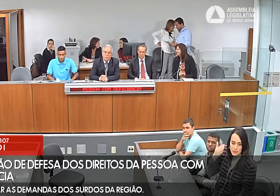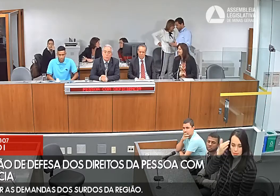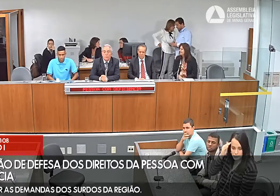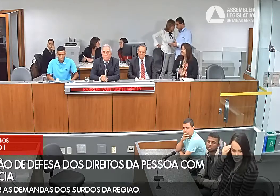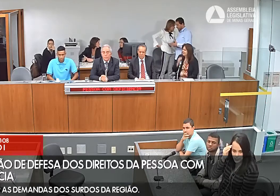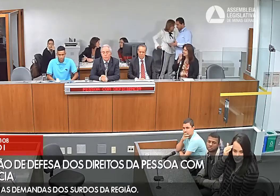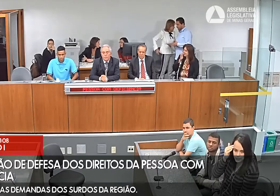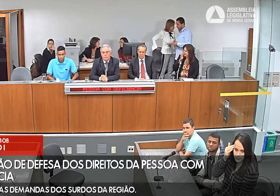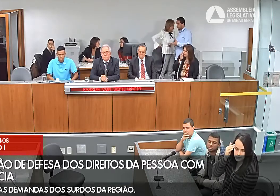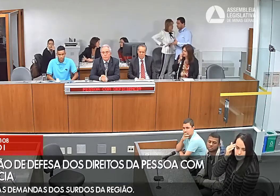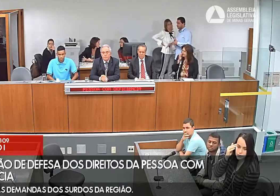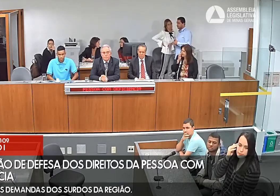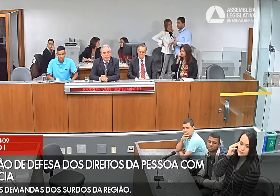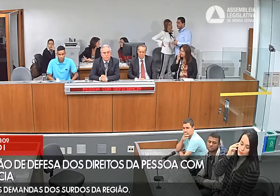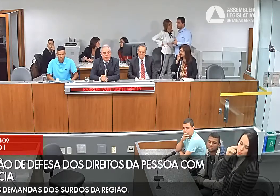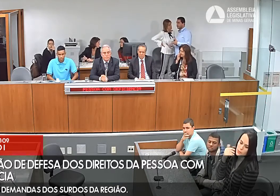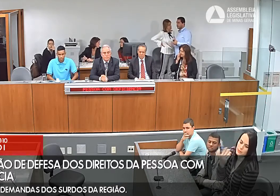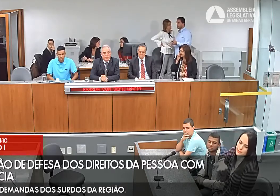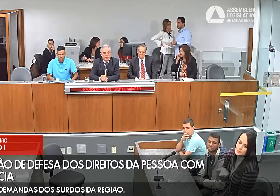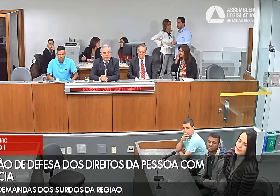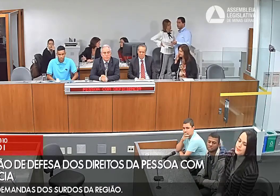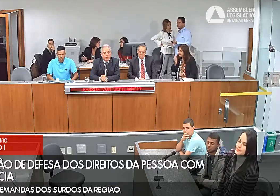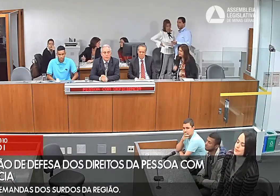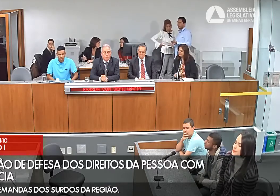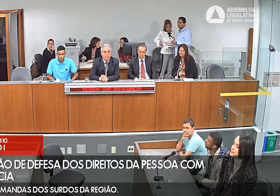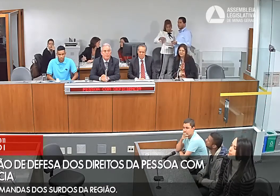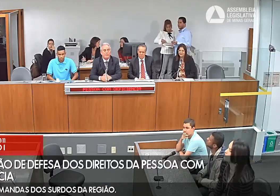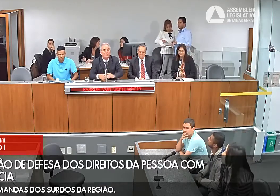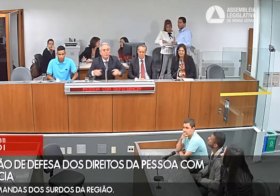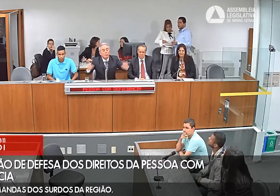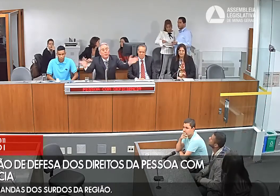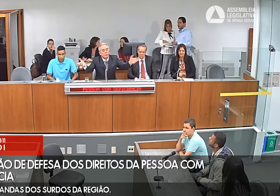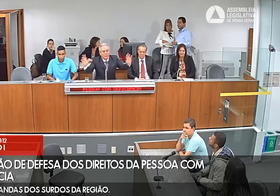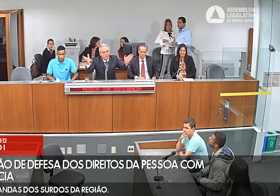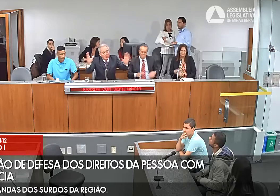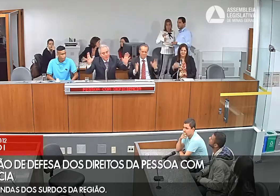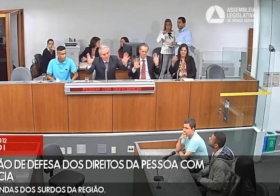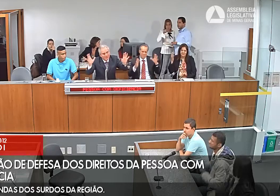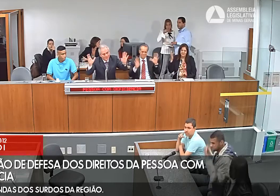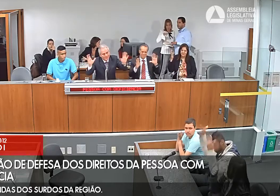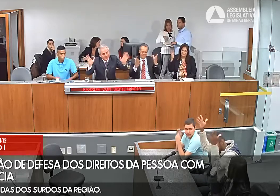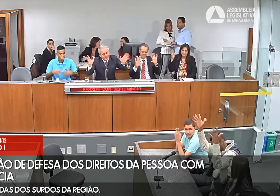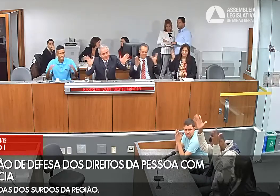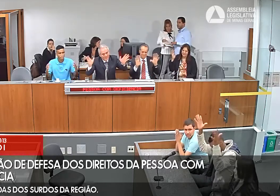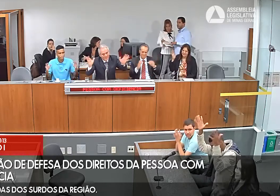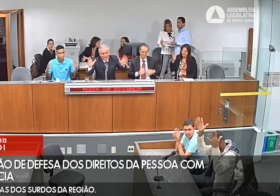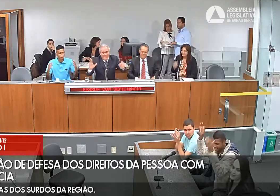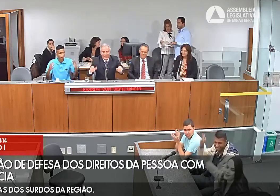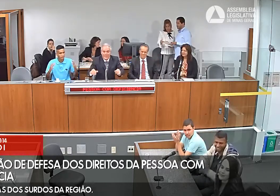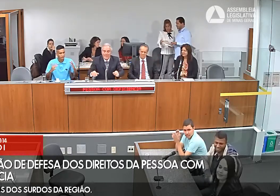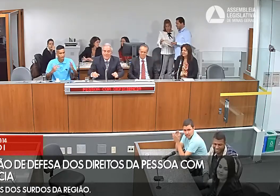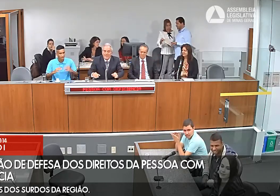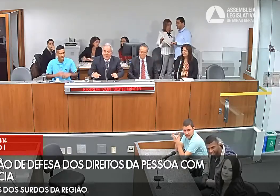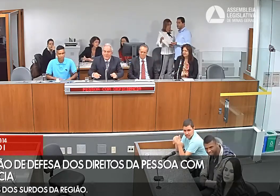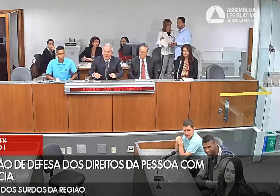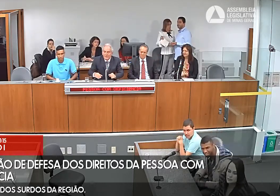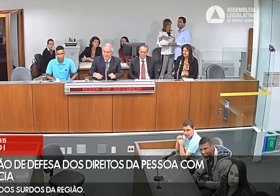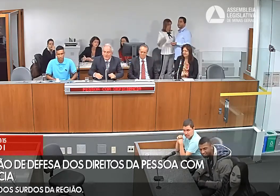temos mais essa possibilidade também. Muito bem. Uma salva de palmas para a Ana Paula.